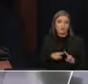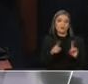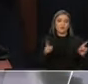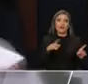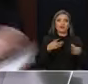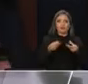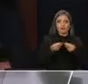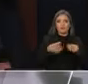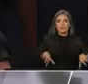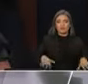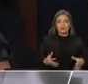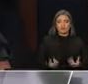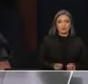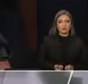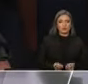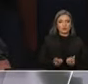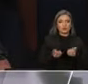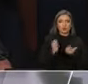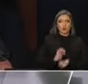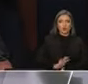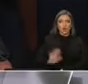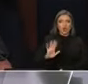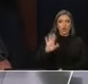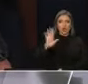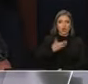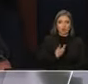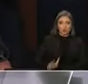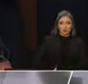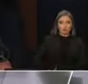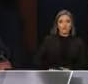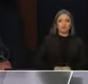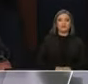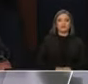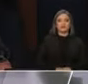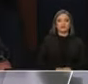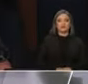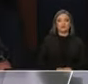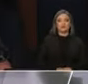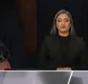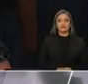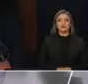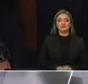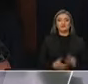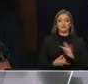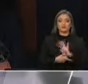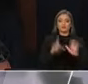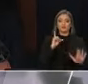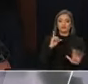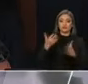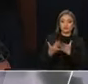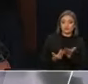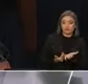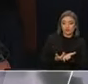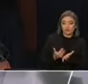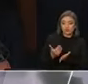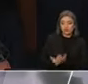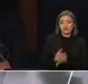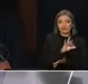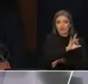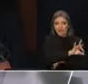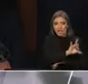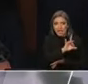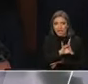prejuízo material para o poder público. Antes de se adentrar à análise individualizada da conduta praticada por